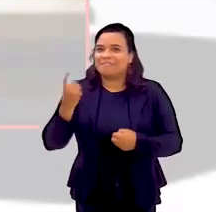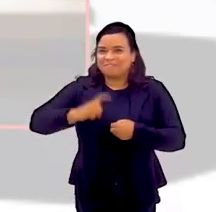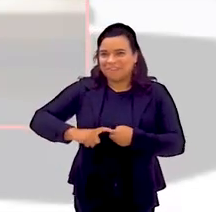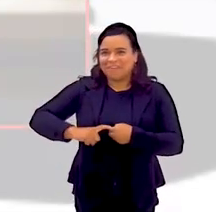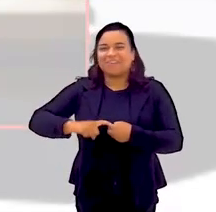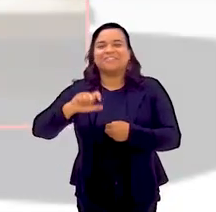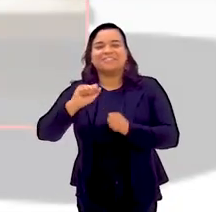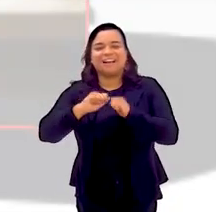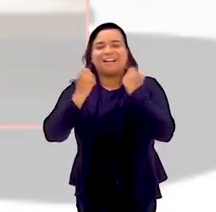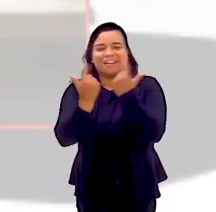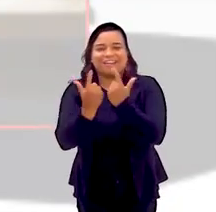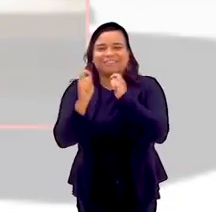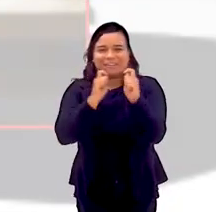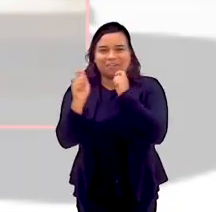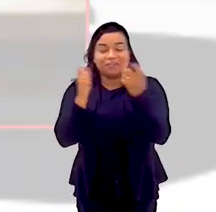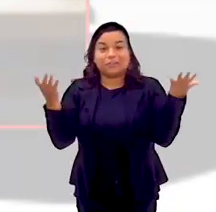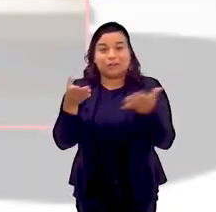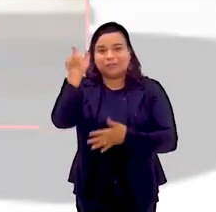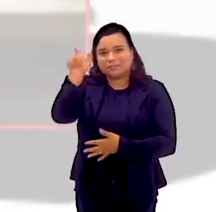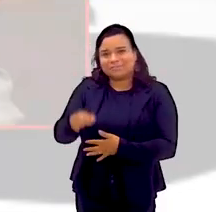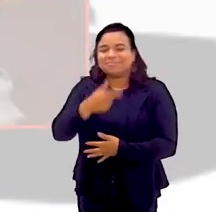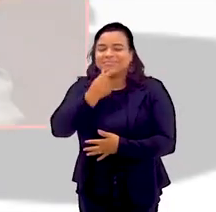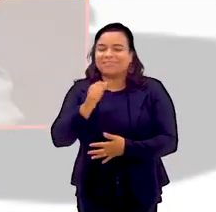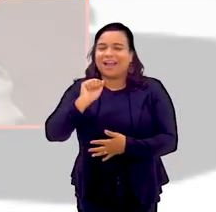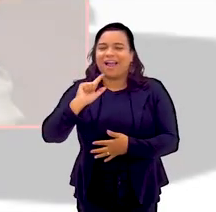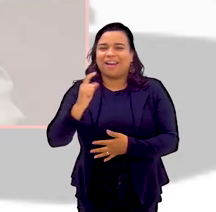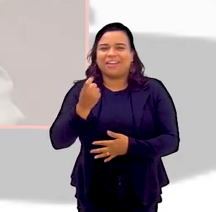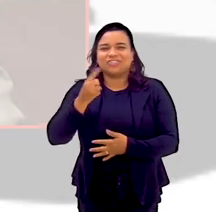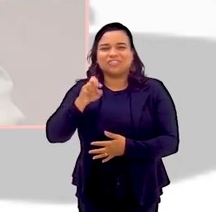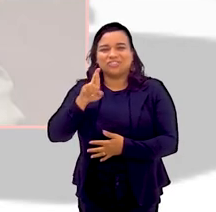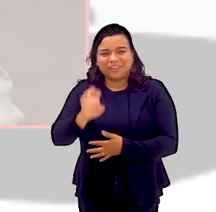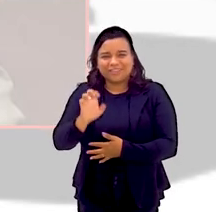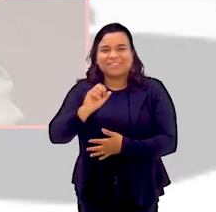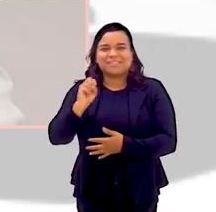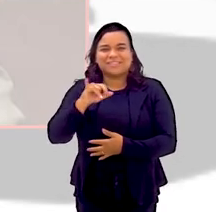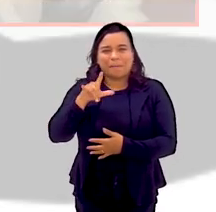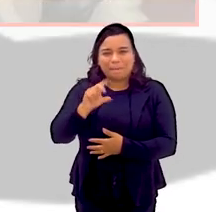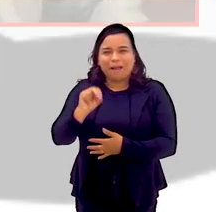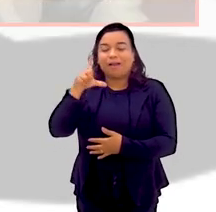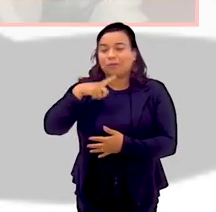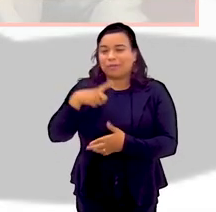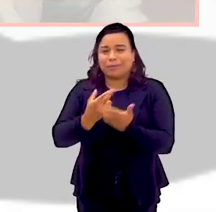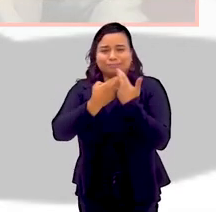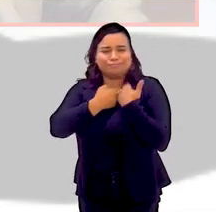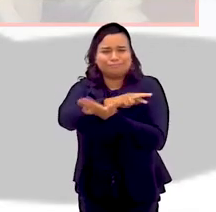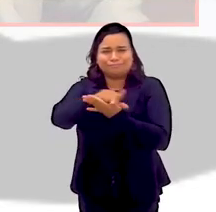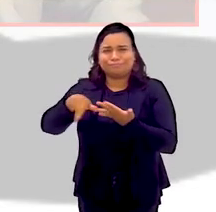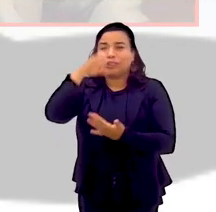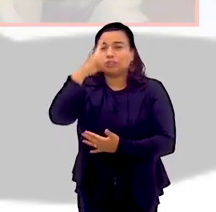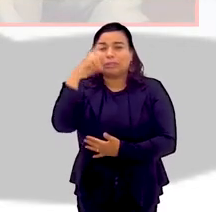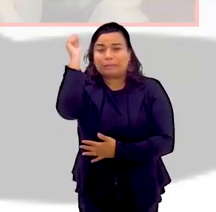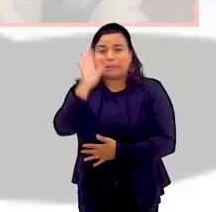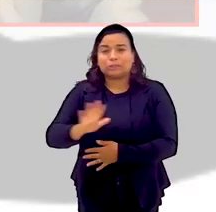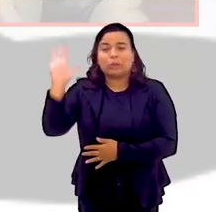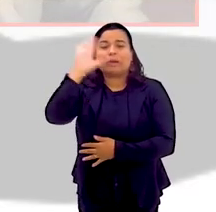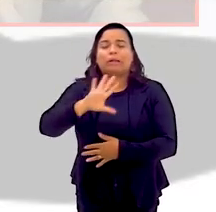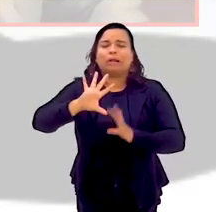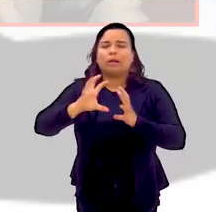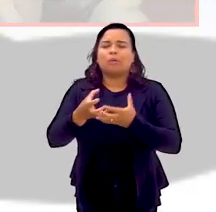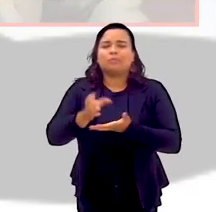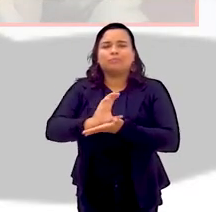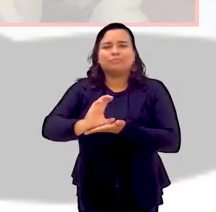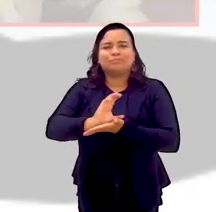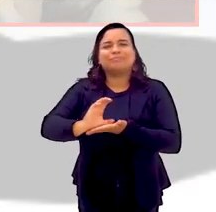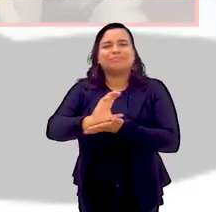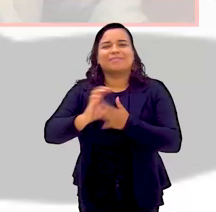Estamos de volta com a Alerj Entrevista, hoje com Alexandre Sampaio, ele que tem muitos títulos. Olha, ele é diretor nacional do Conselho